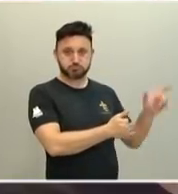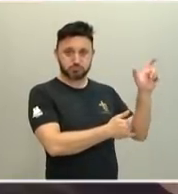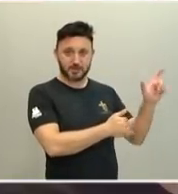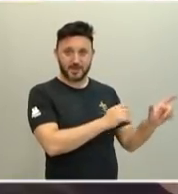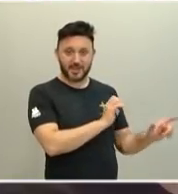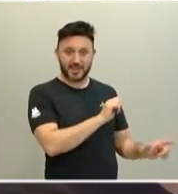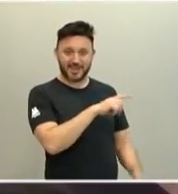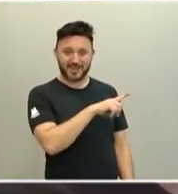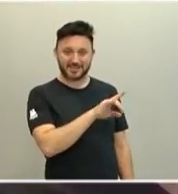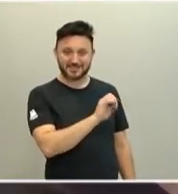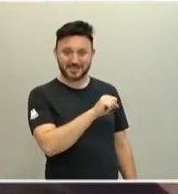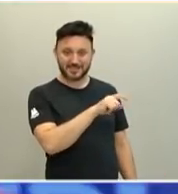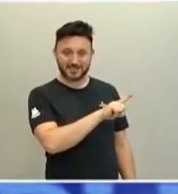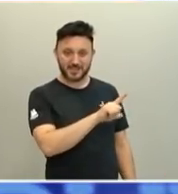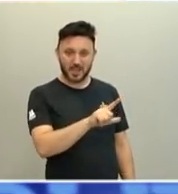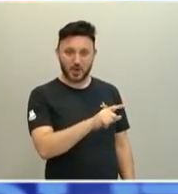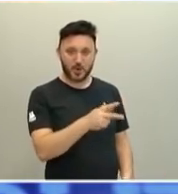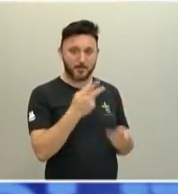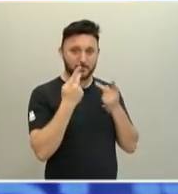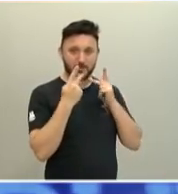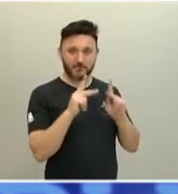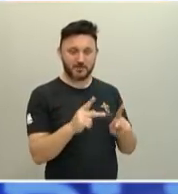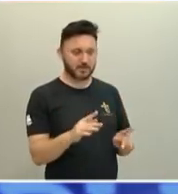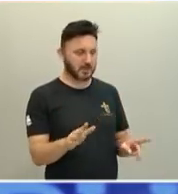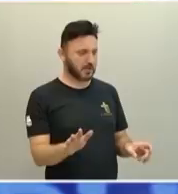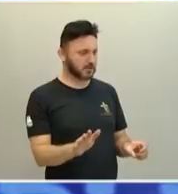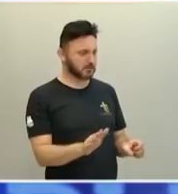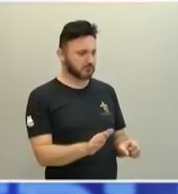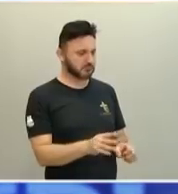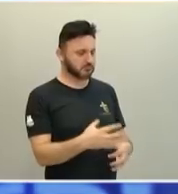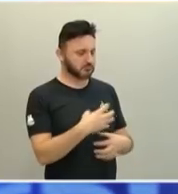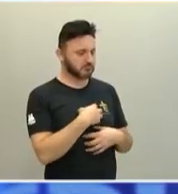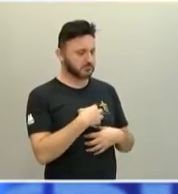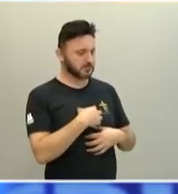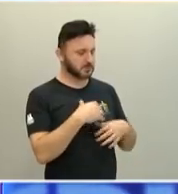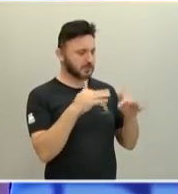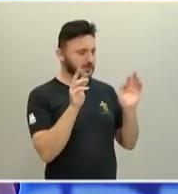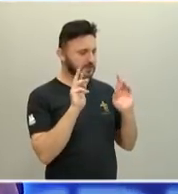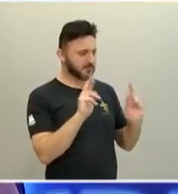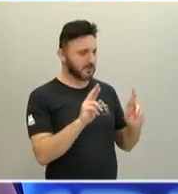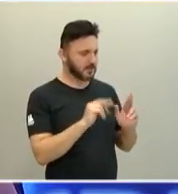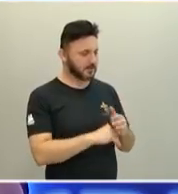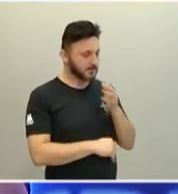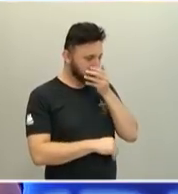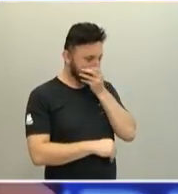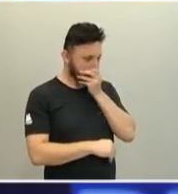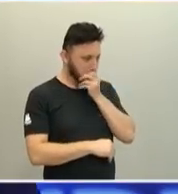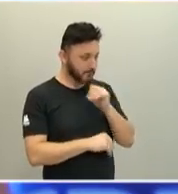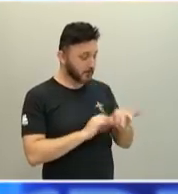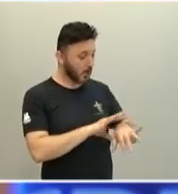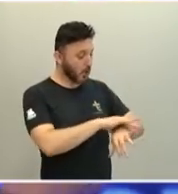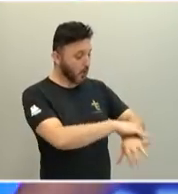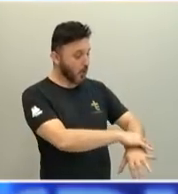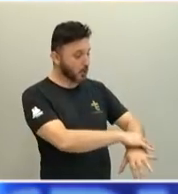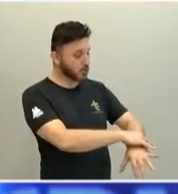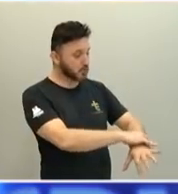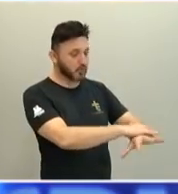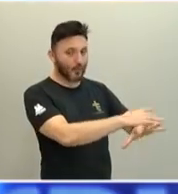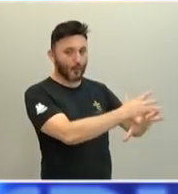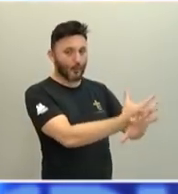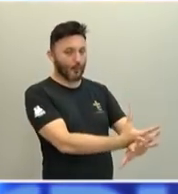profeta, cheio de esperança, olhou para aqueles ossos secos e falou: ossos ressequidos. Ele até se posicionou